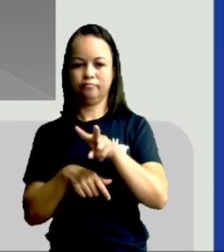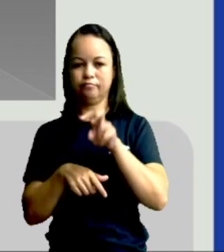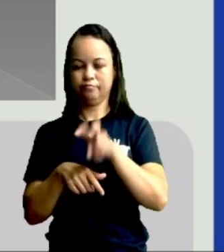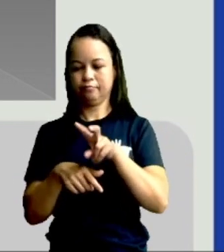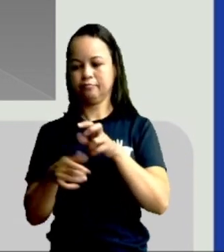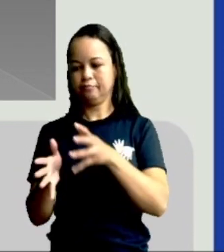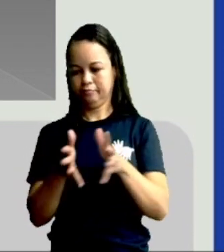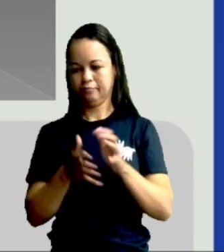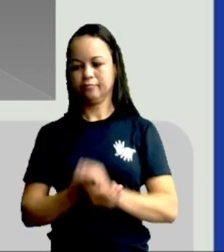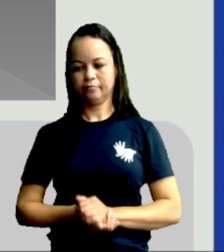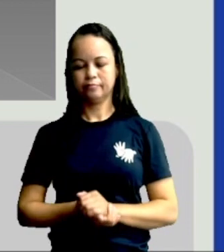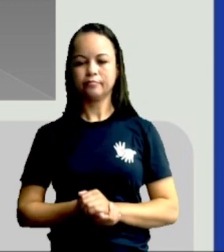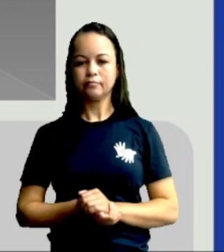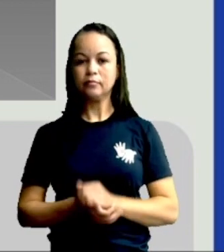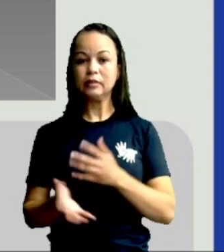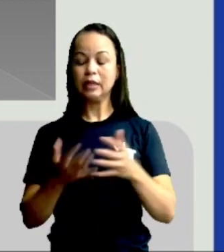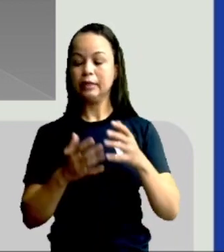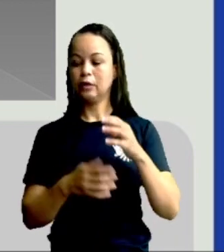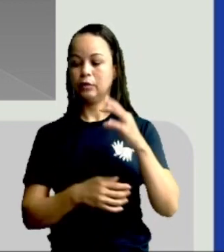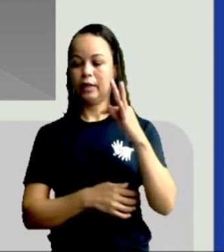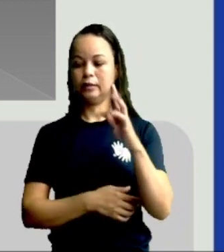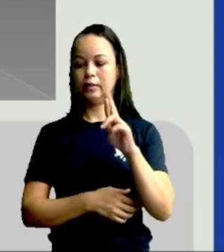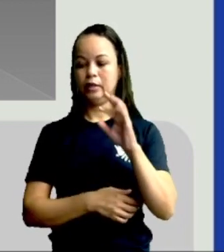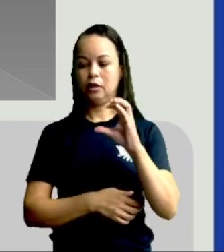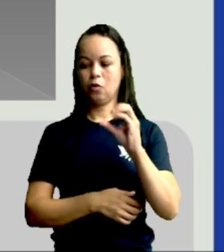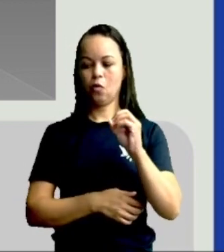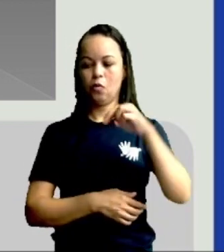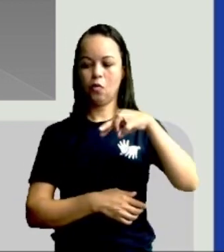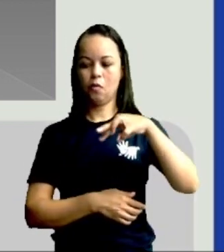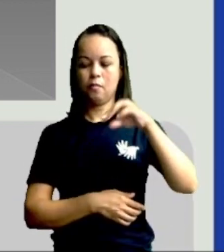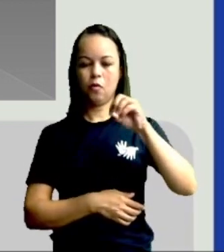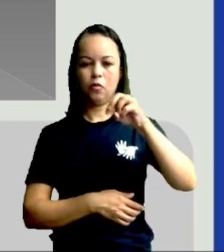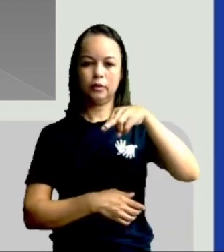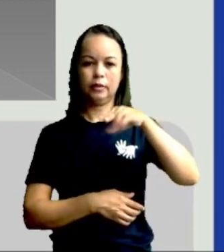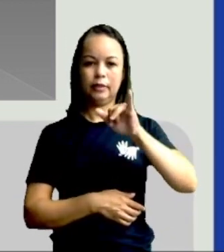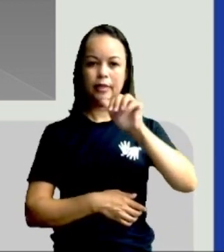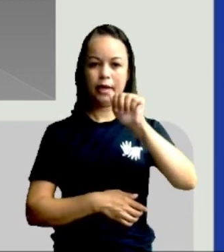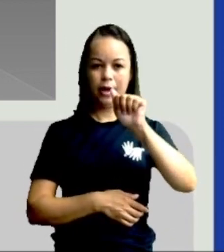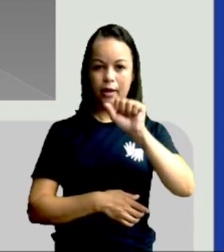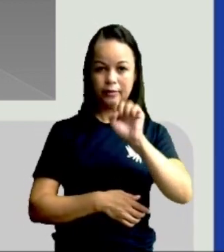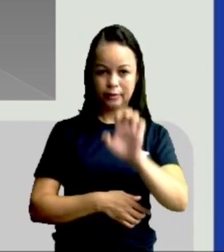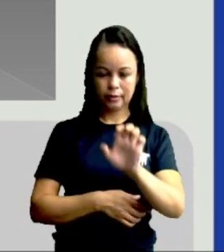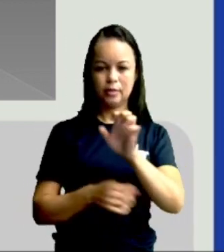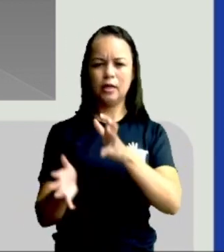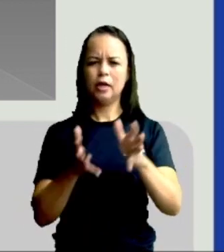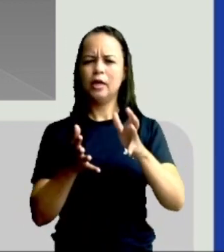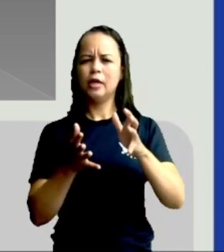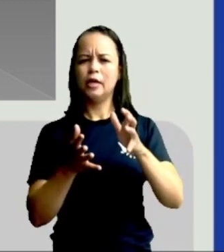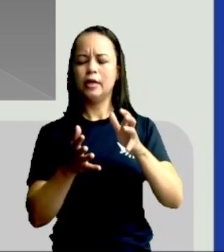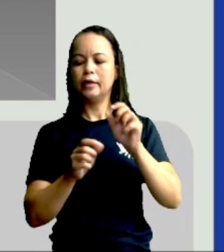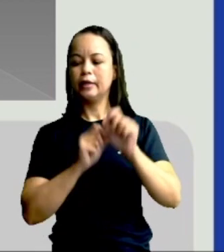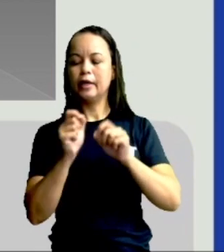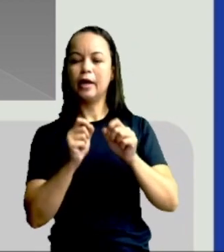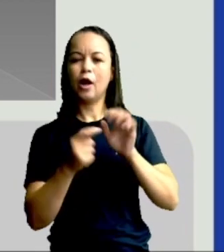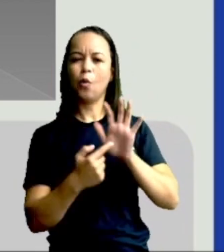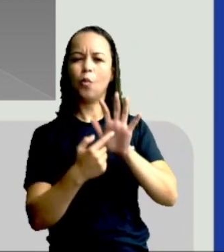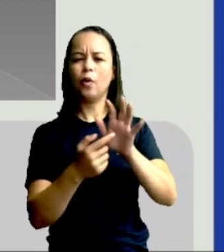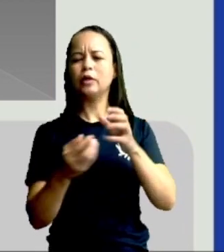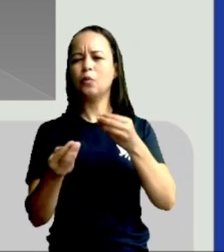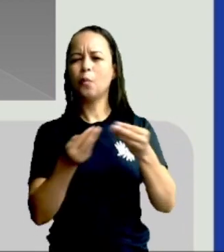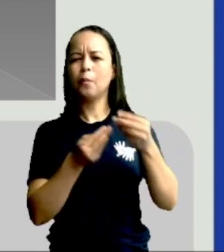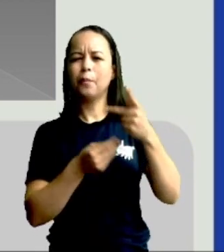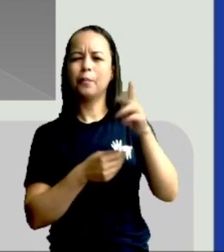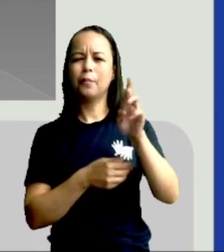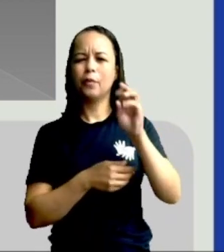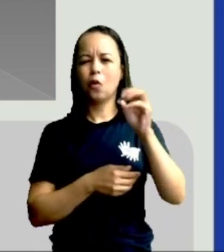tenho a tricomoniase, que é causado pelo um protozoário, tá? Que faz parte do reino protista, o